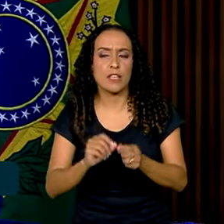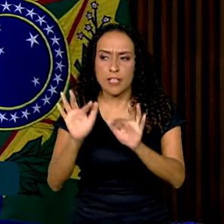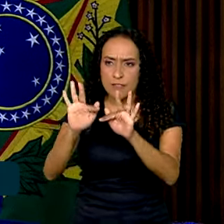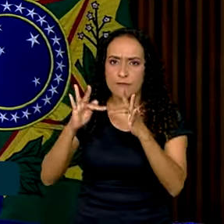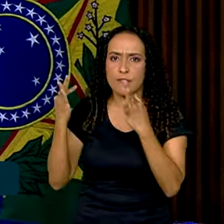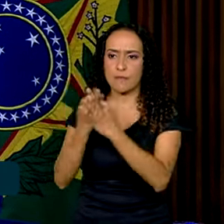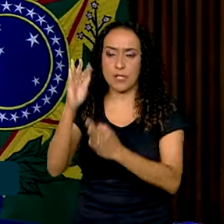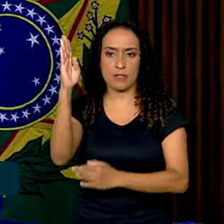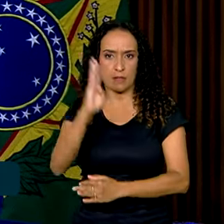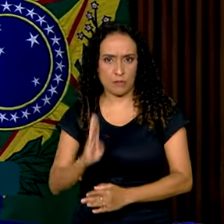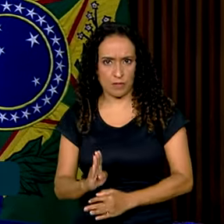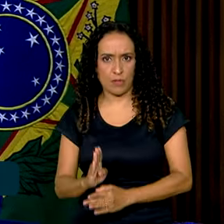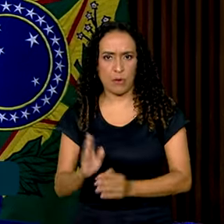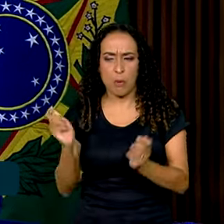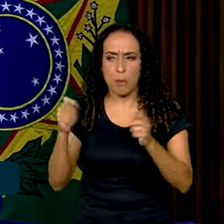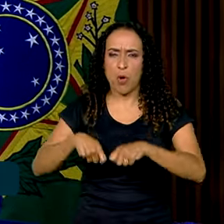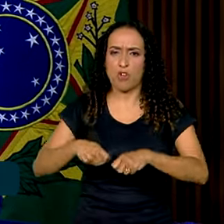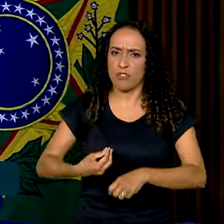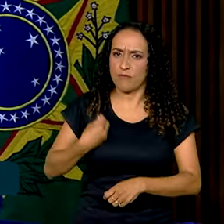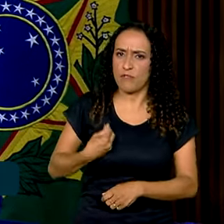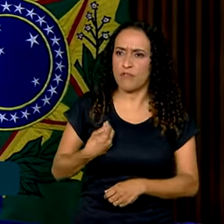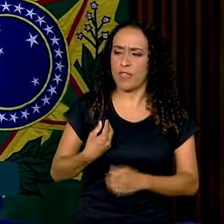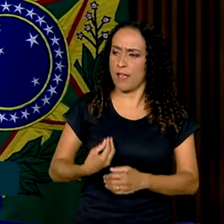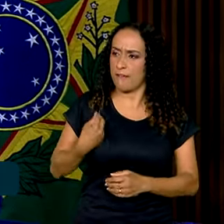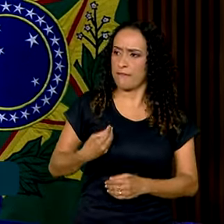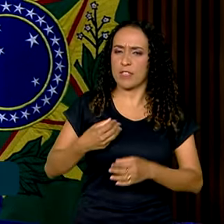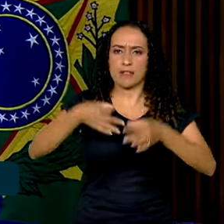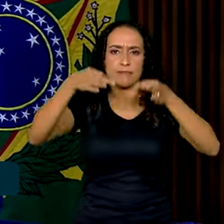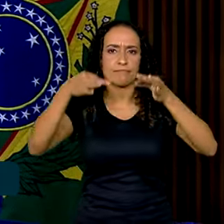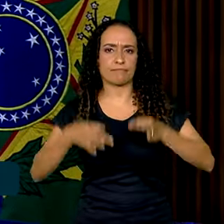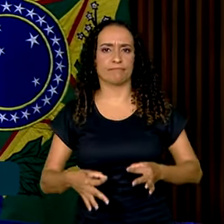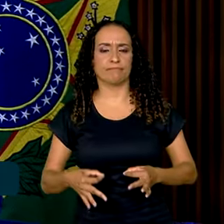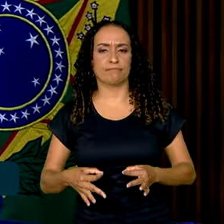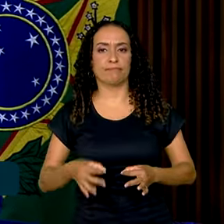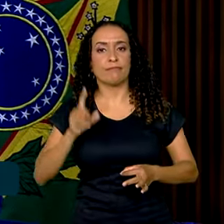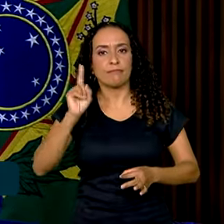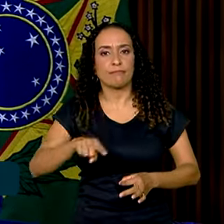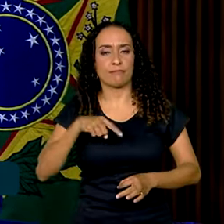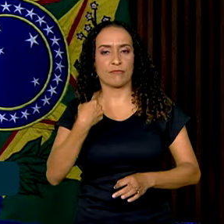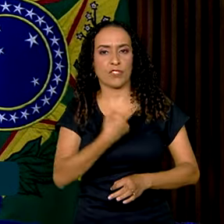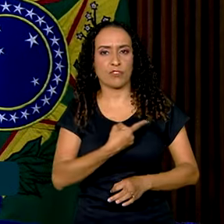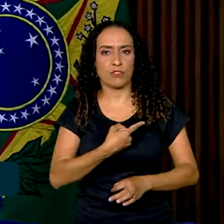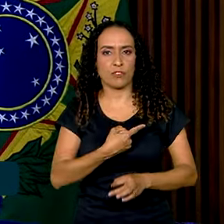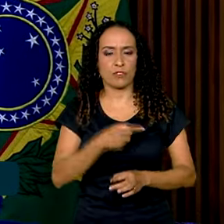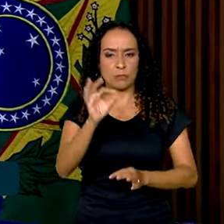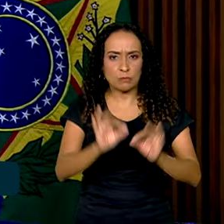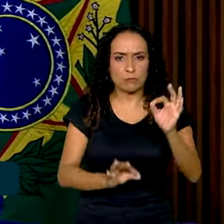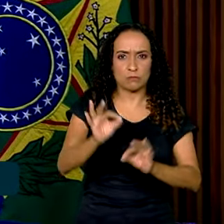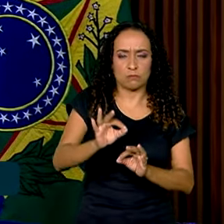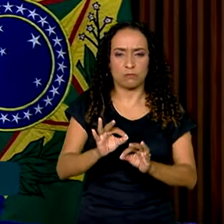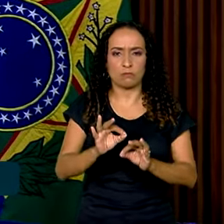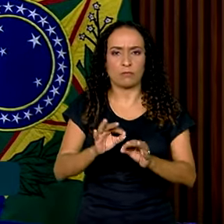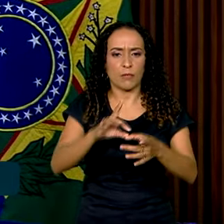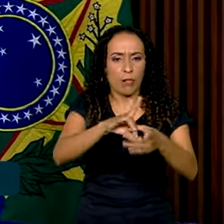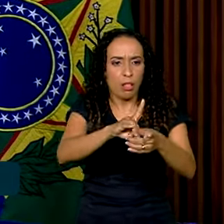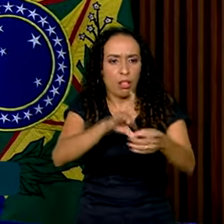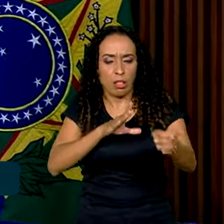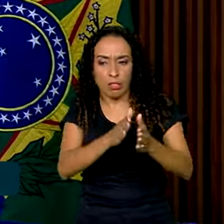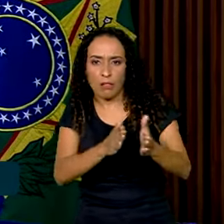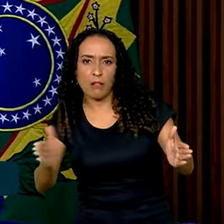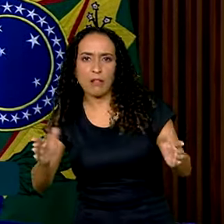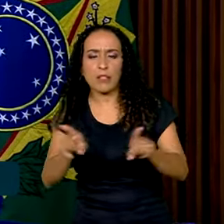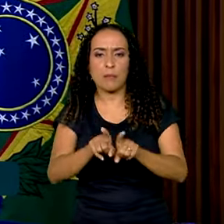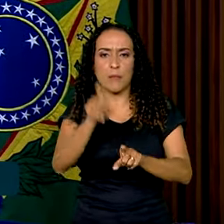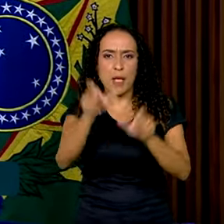famílias brasileiras possam viver um padrão de vida digno e decente é a gente consolidar o processo democrático e fazer